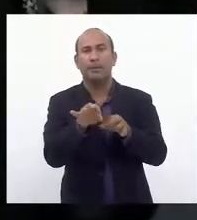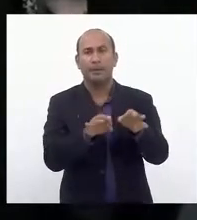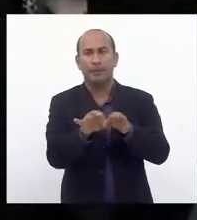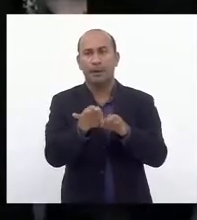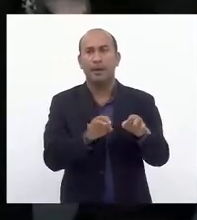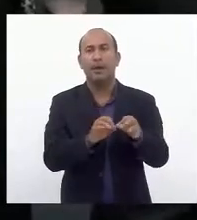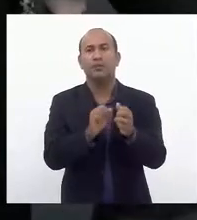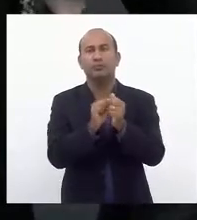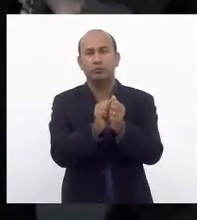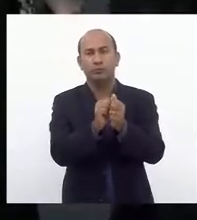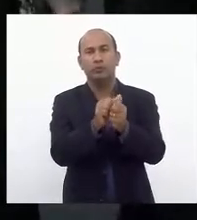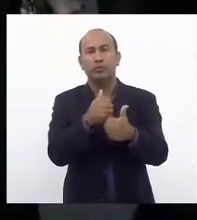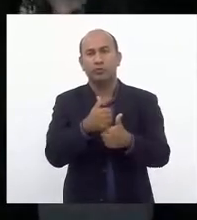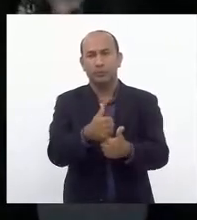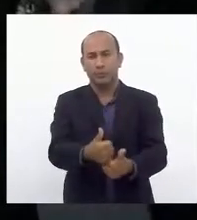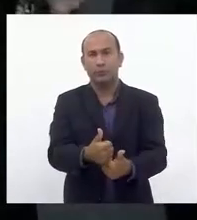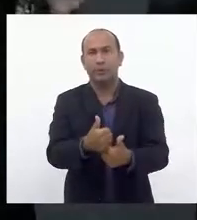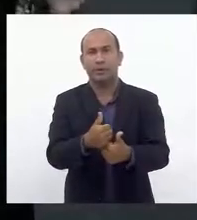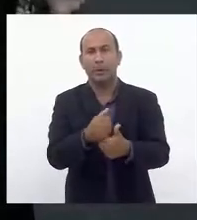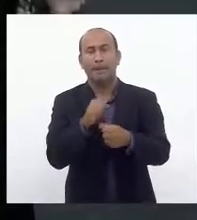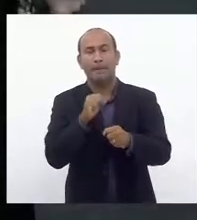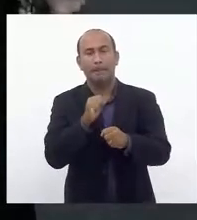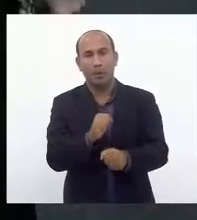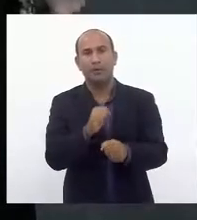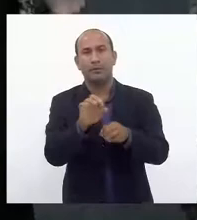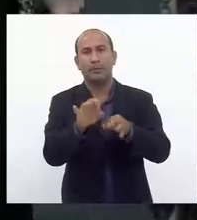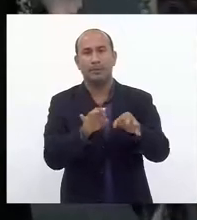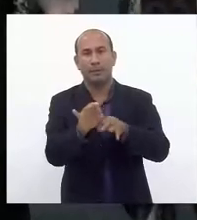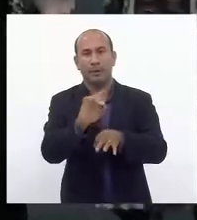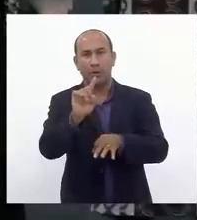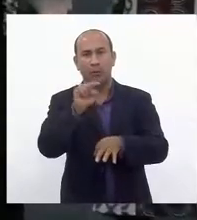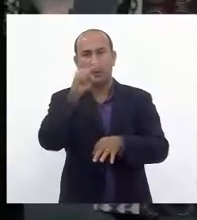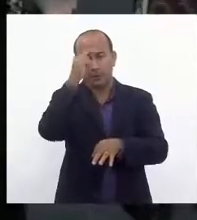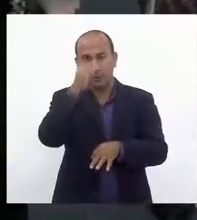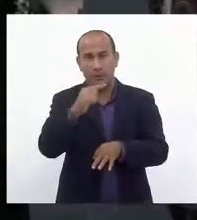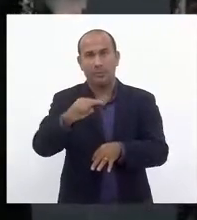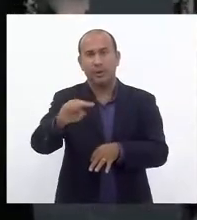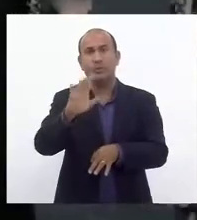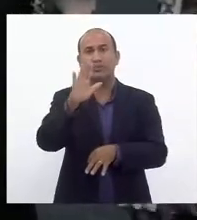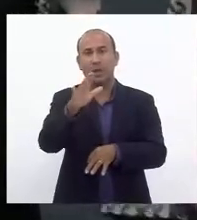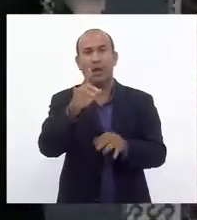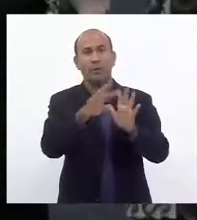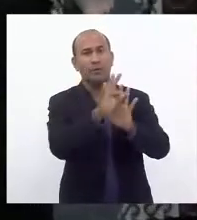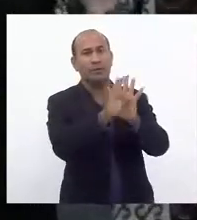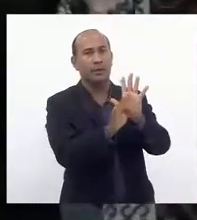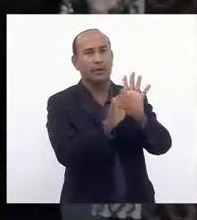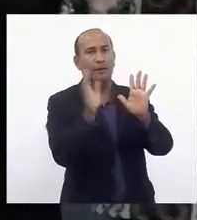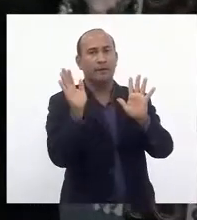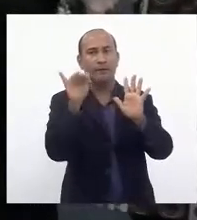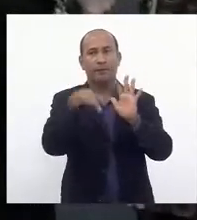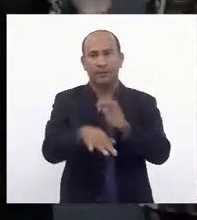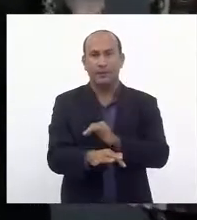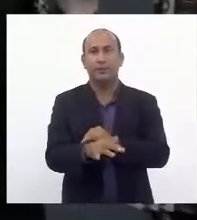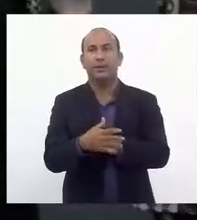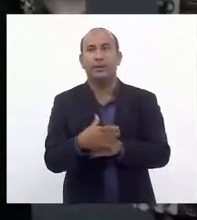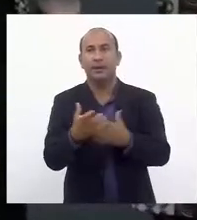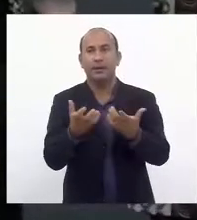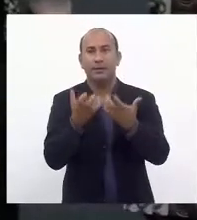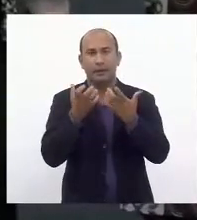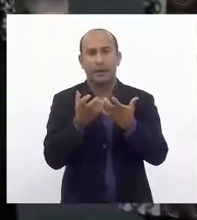efetivamente um substitutivo, possa trazer o projeto em pauta na próxima semana, já com o texto finalizado. E